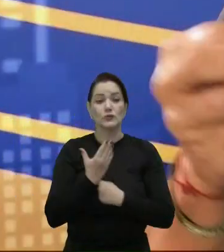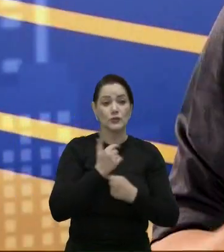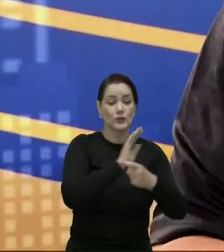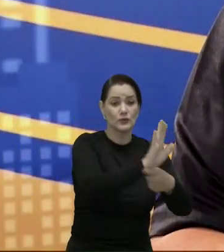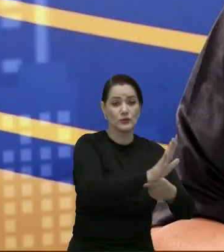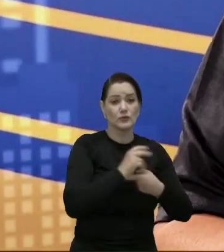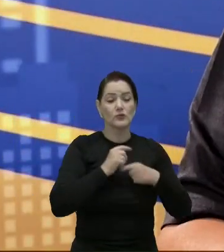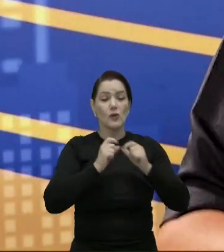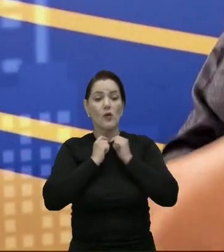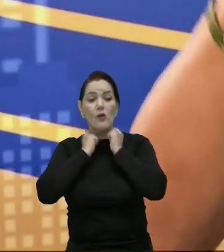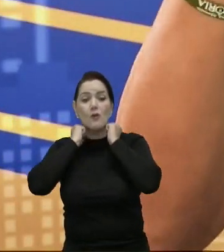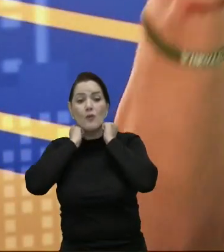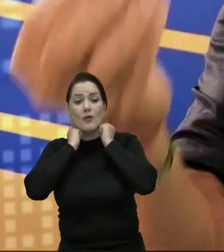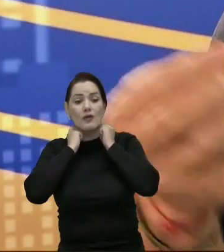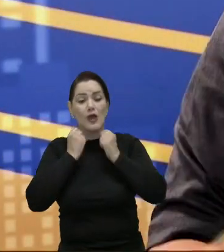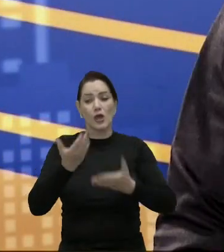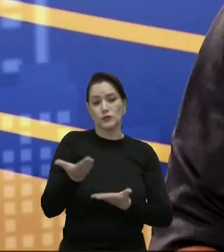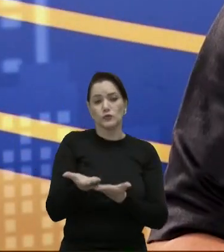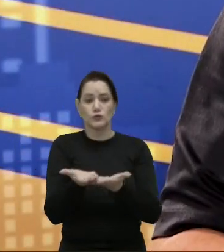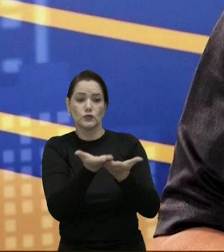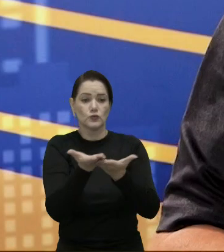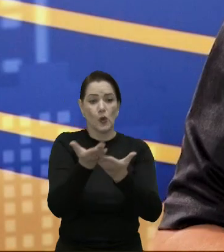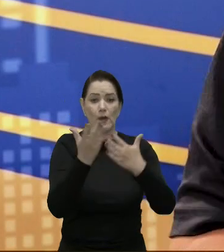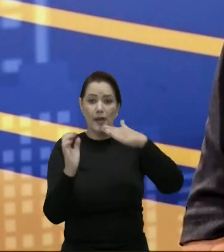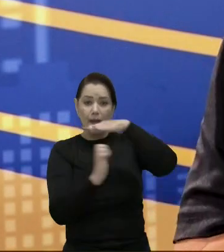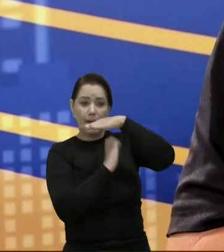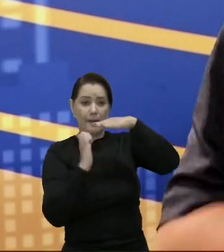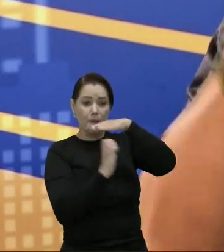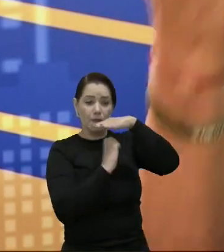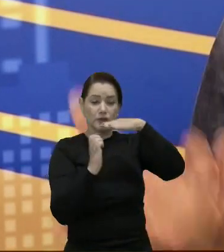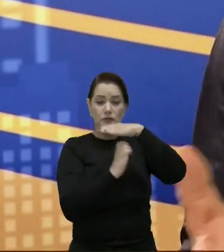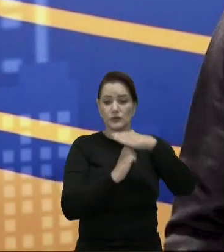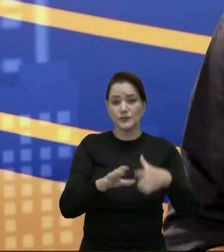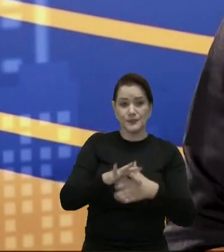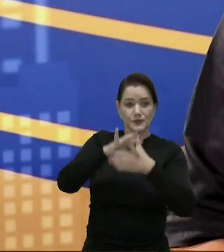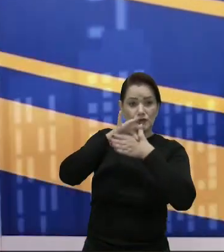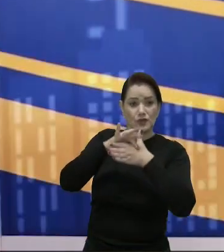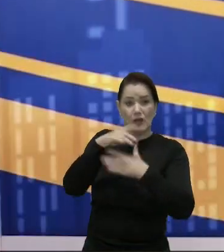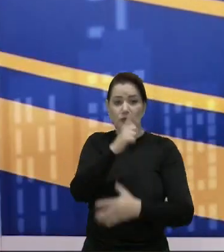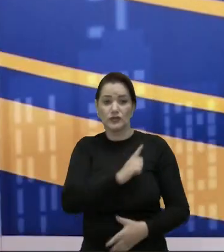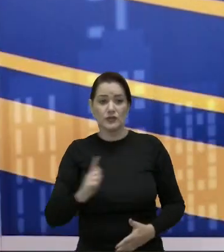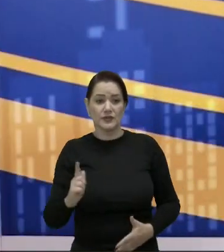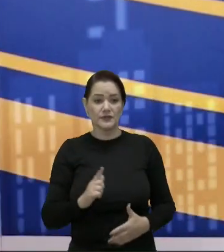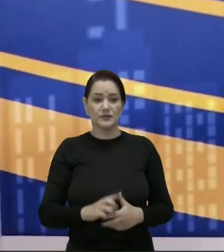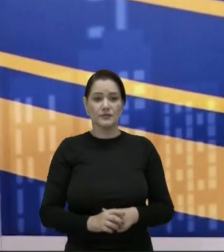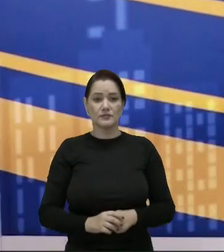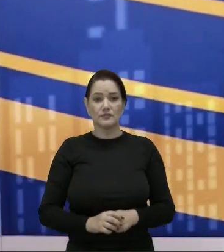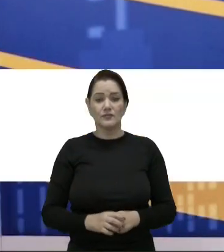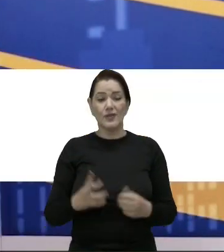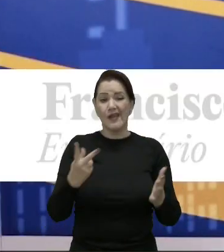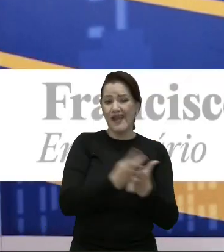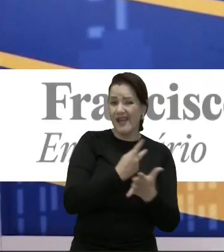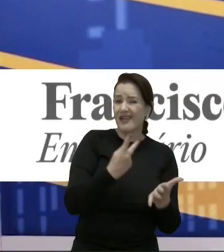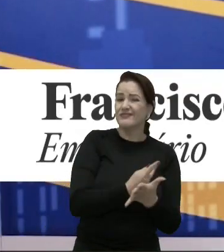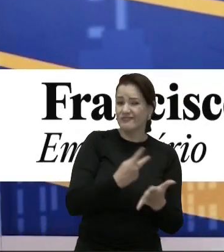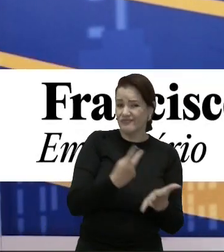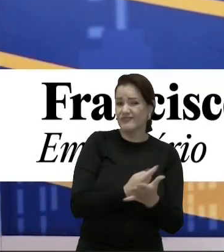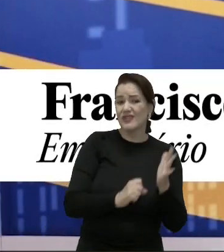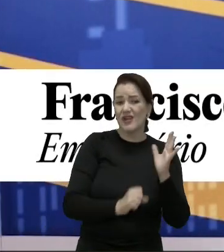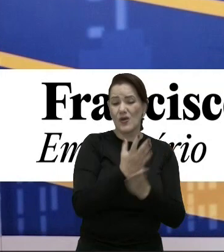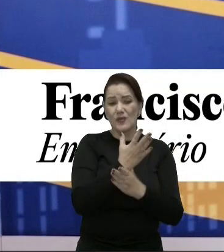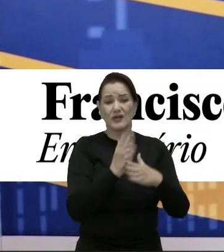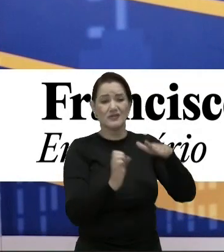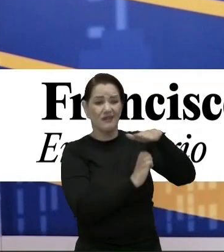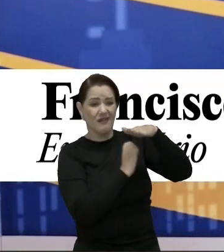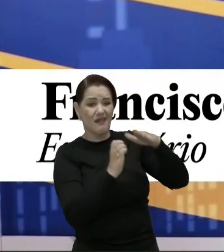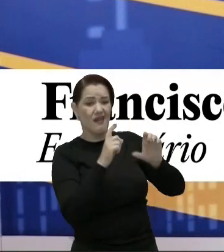bom garçom, um bom cozinheiro, um bom empresário, um bom maître, um bom gerente. Um grande erro cometido com muitos empreendedores